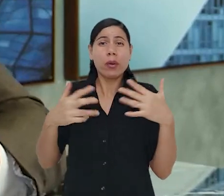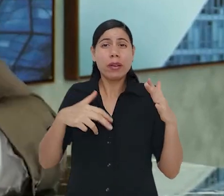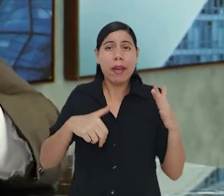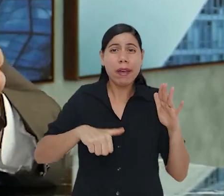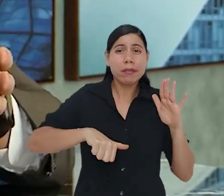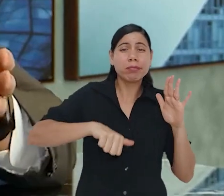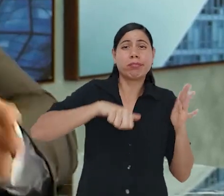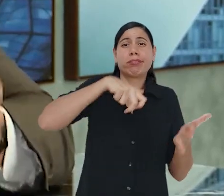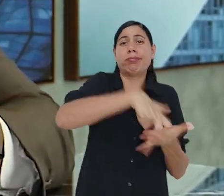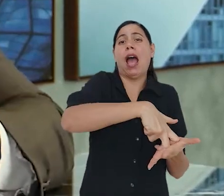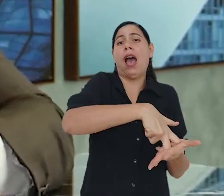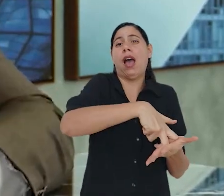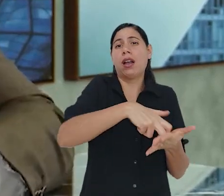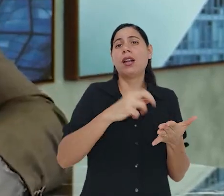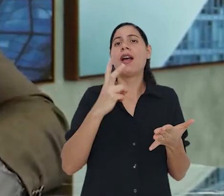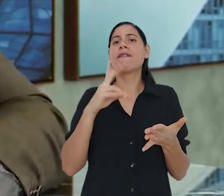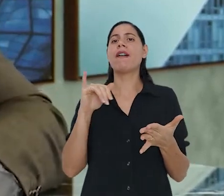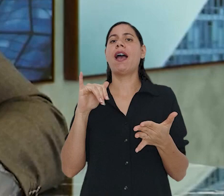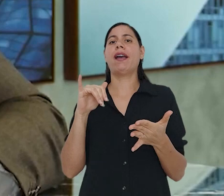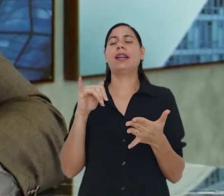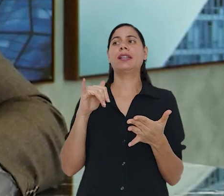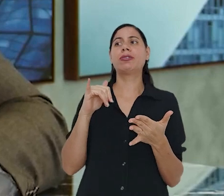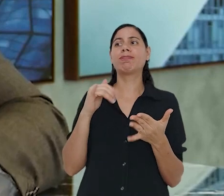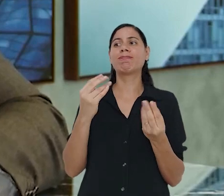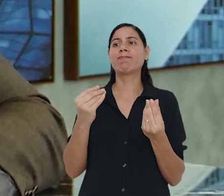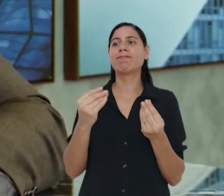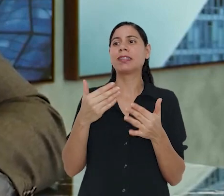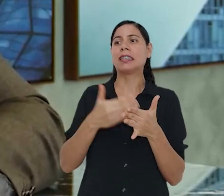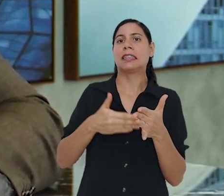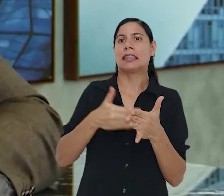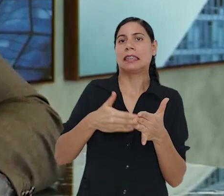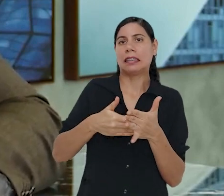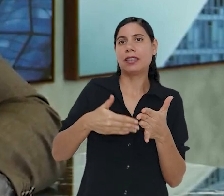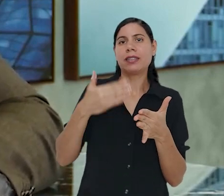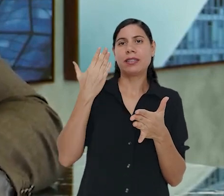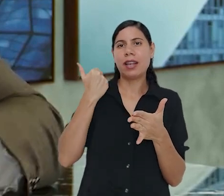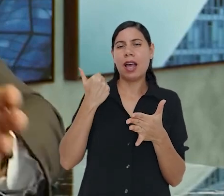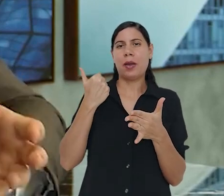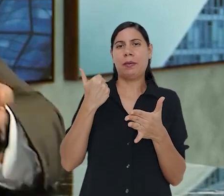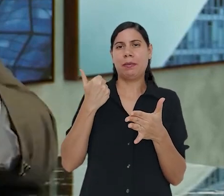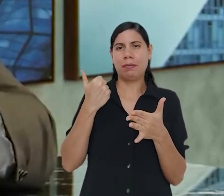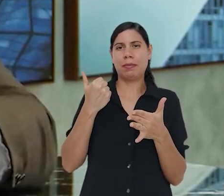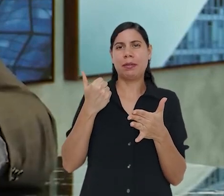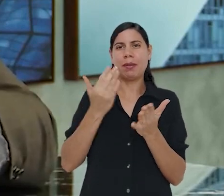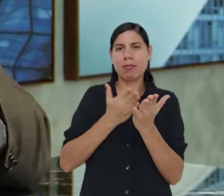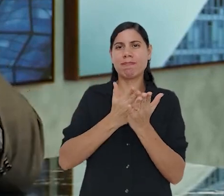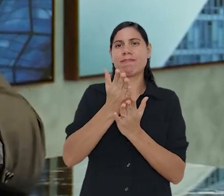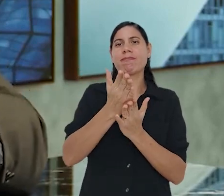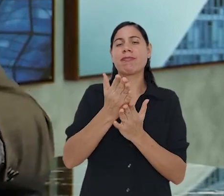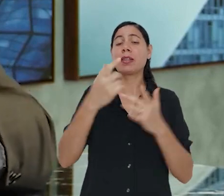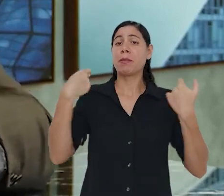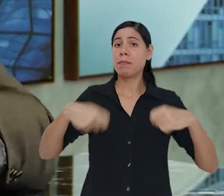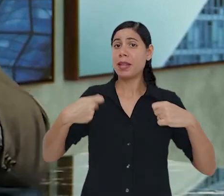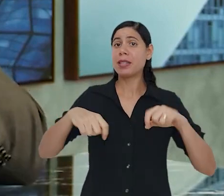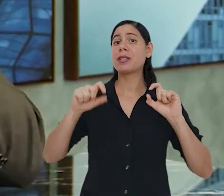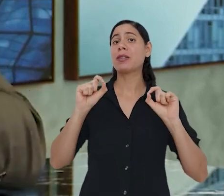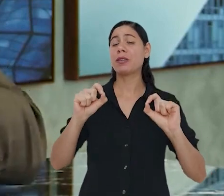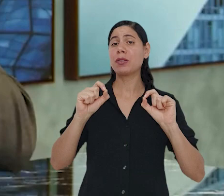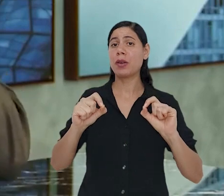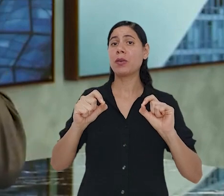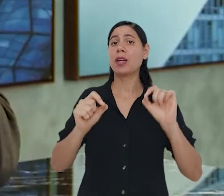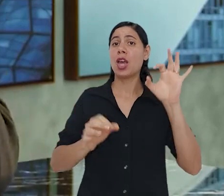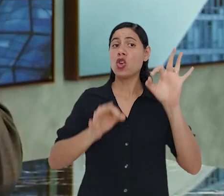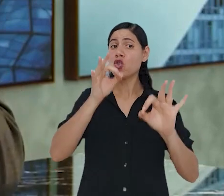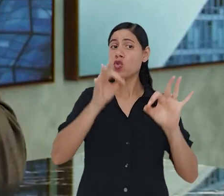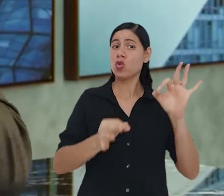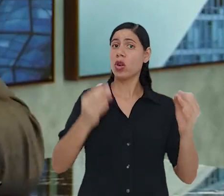condenação configurará um empecilho para essa idoneidade. Você tem que efetivamente julgar